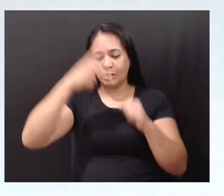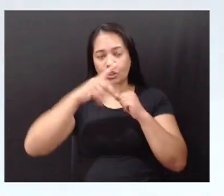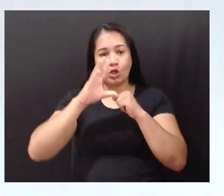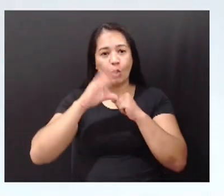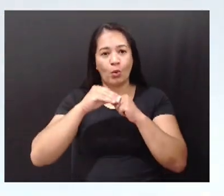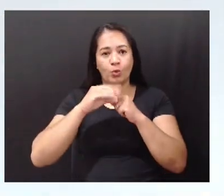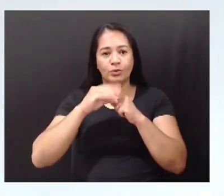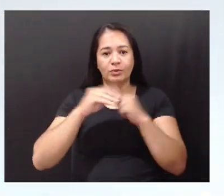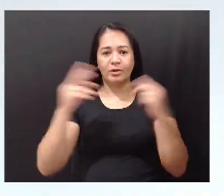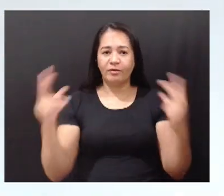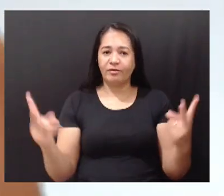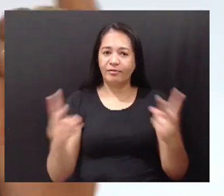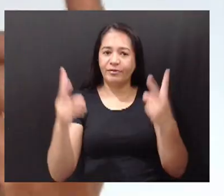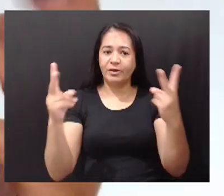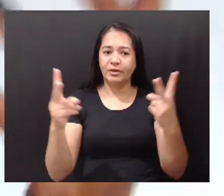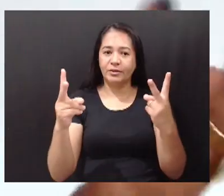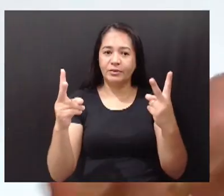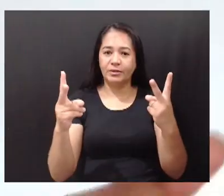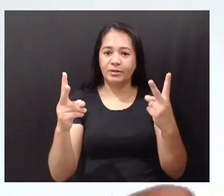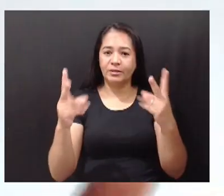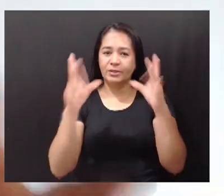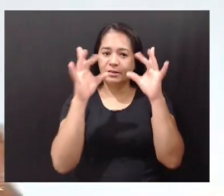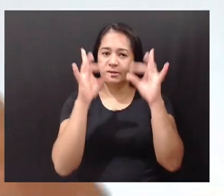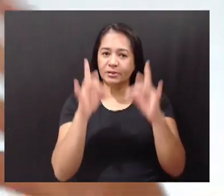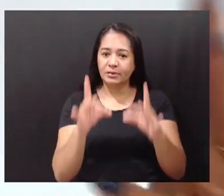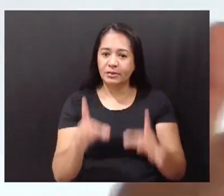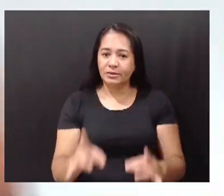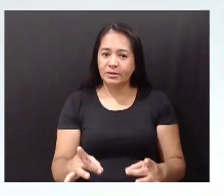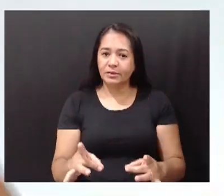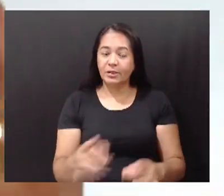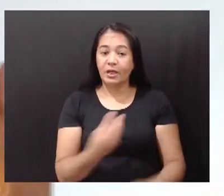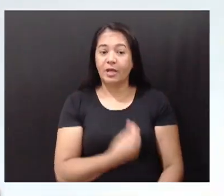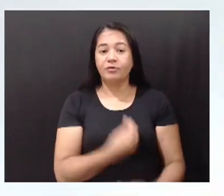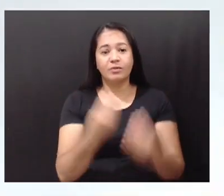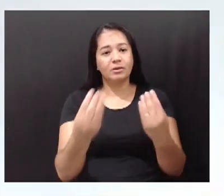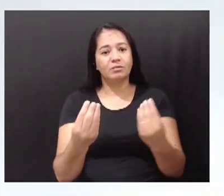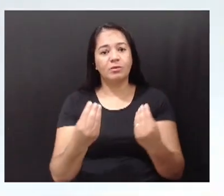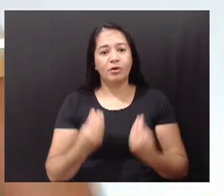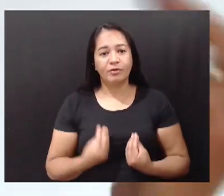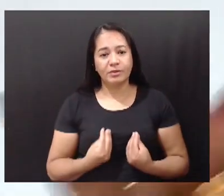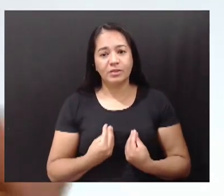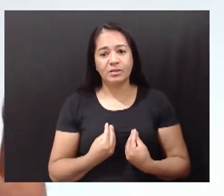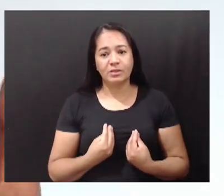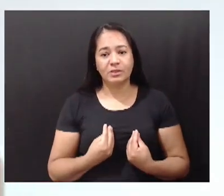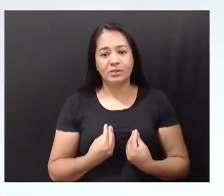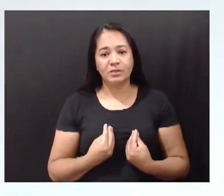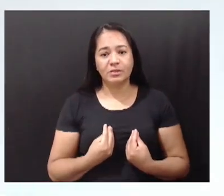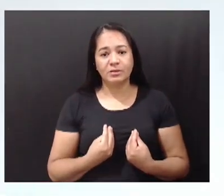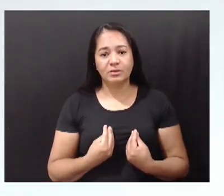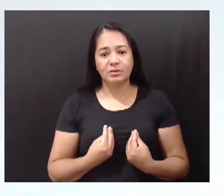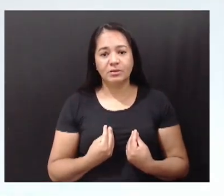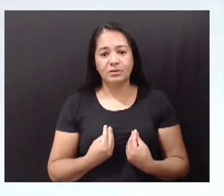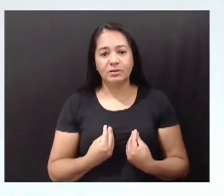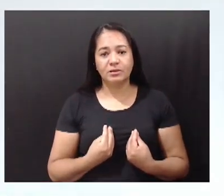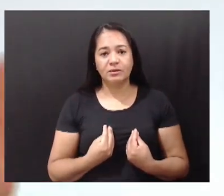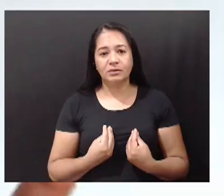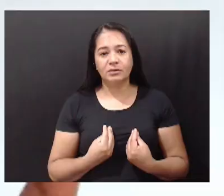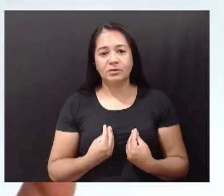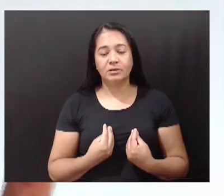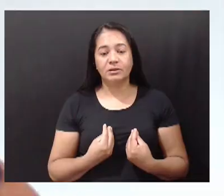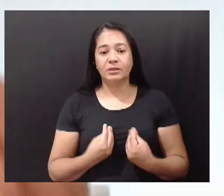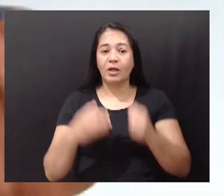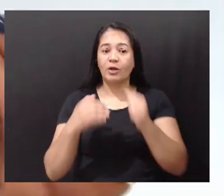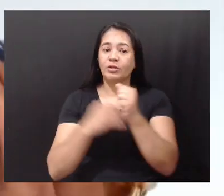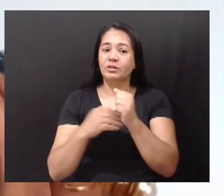valorizar esses pequenos detalhes que a vida me oferece aqui ao meu redor, no externo, fora das telas, eu